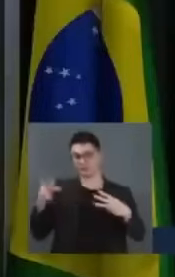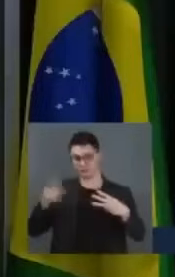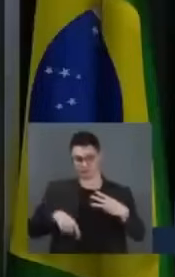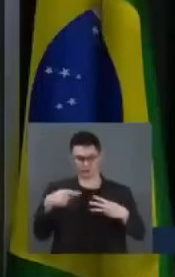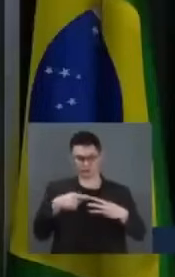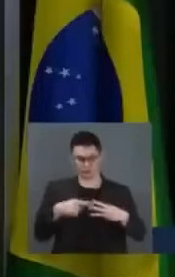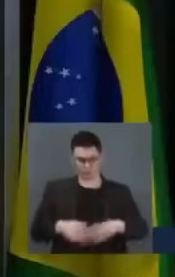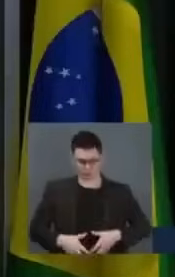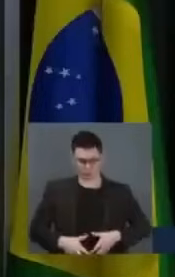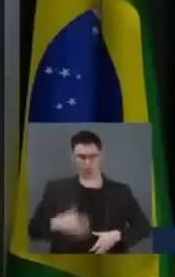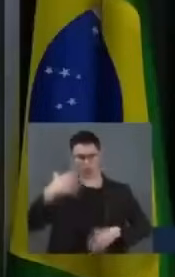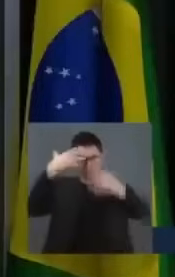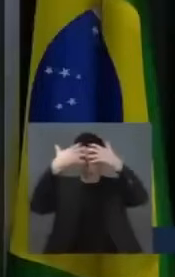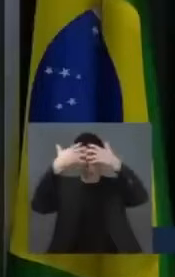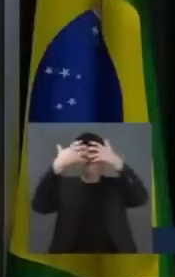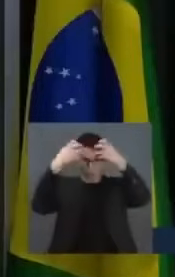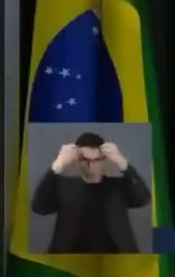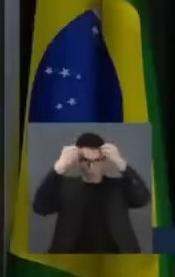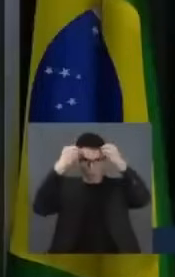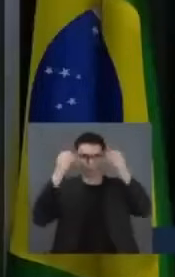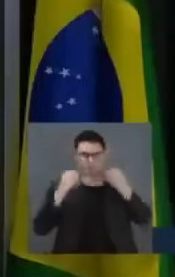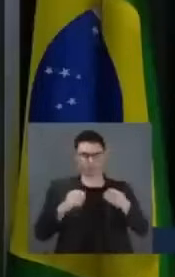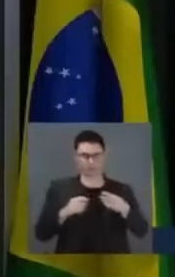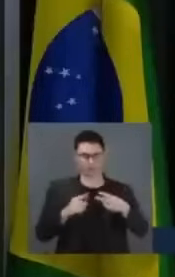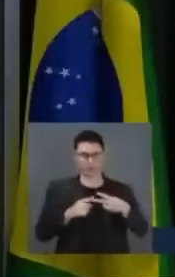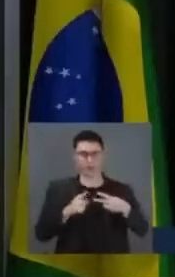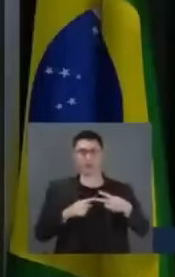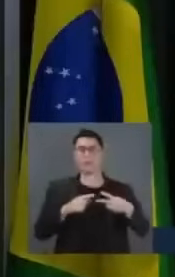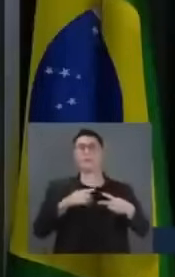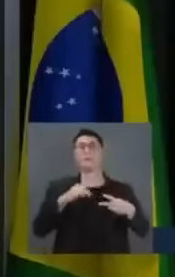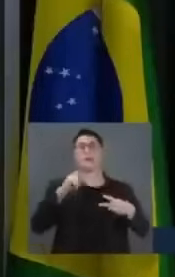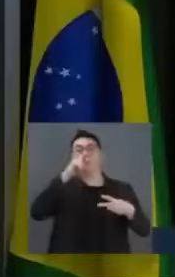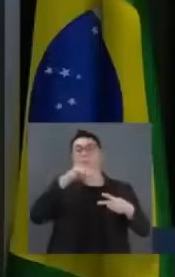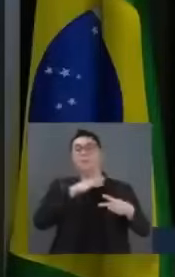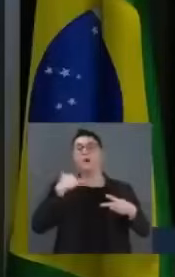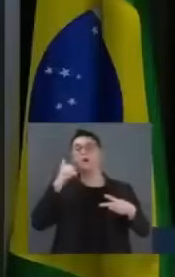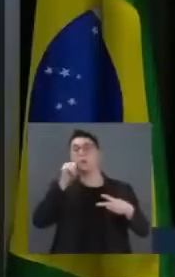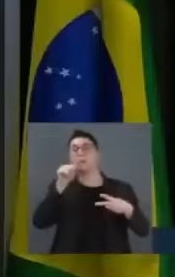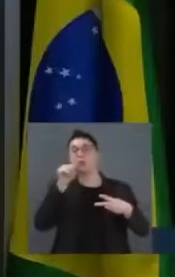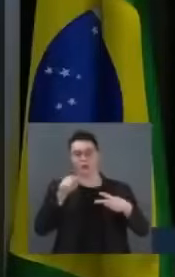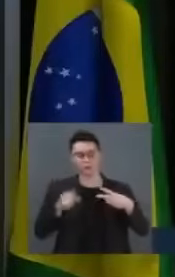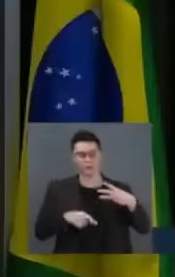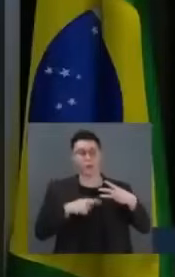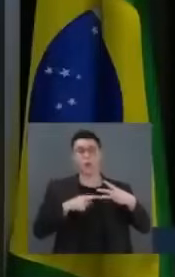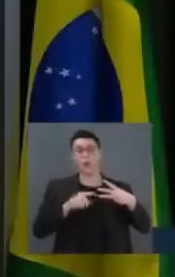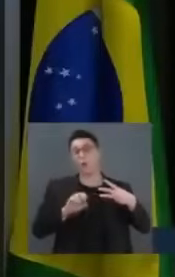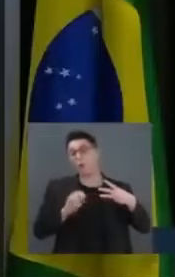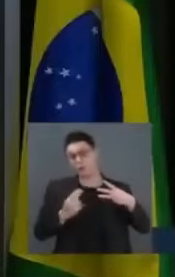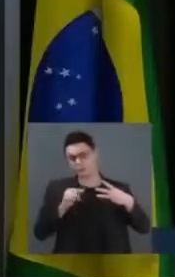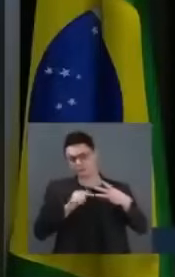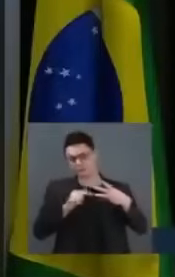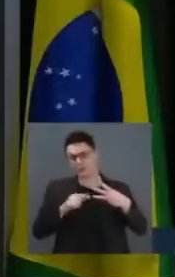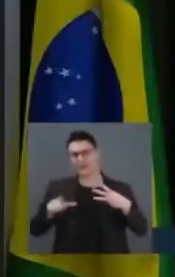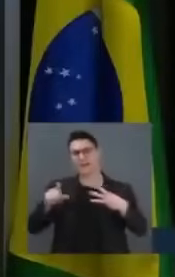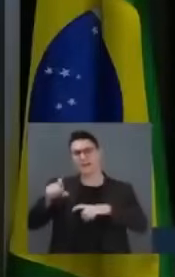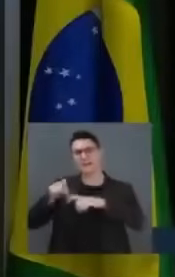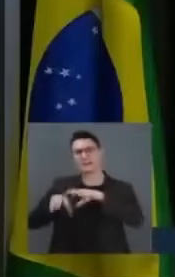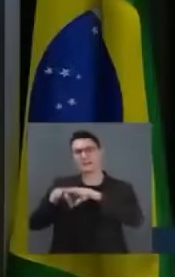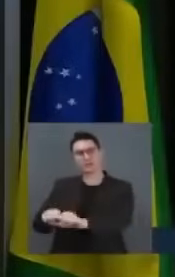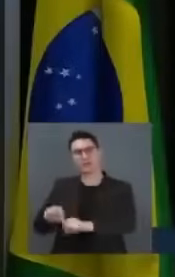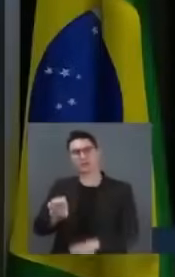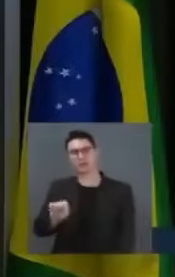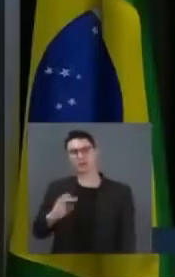feto, anencéfalo, risco de morte da mãe e o estupro.